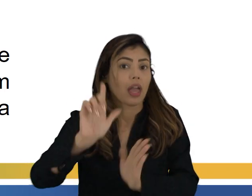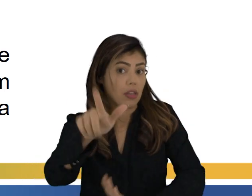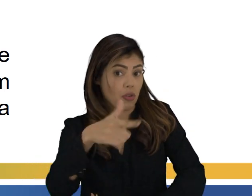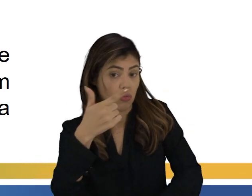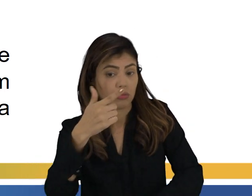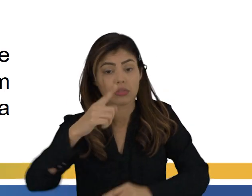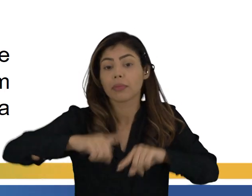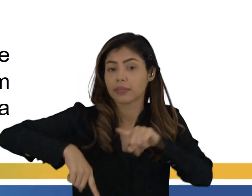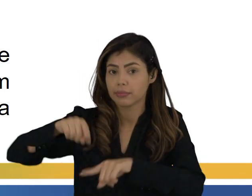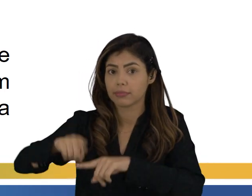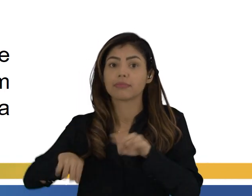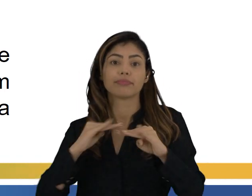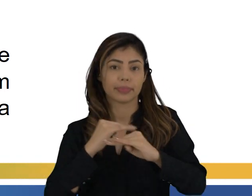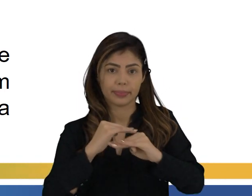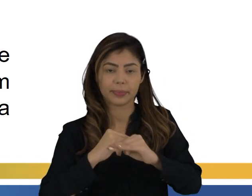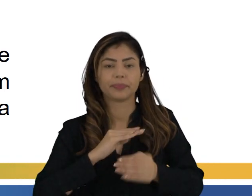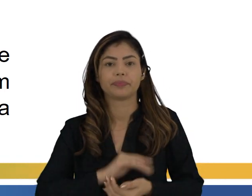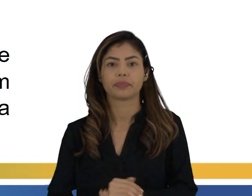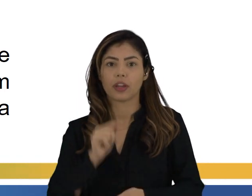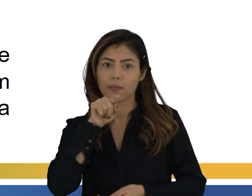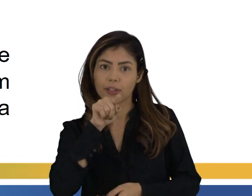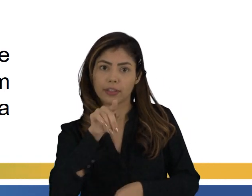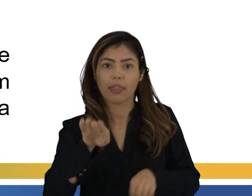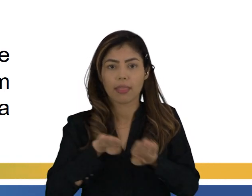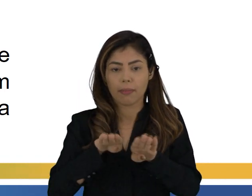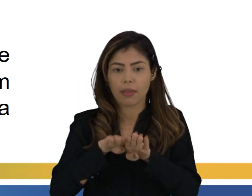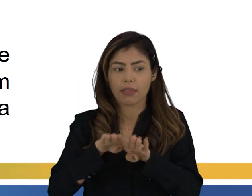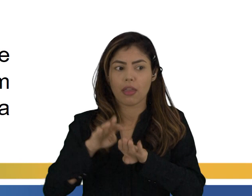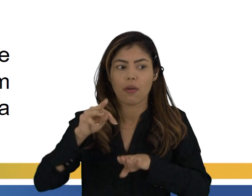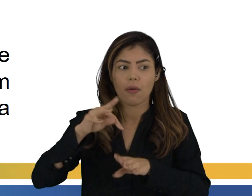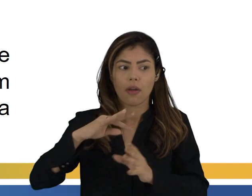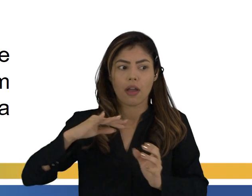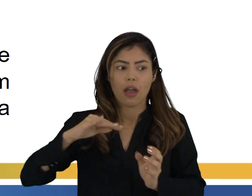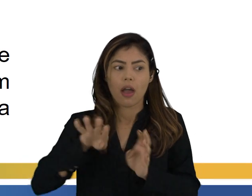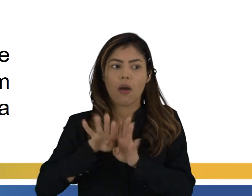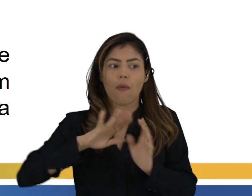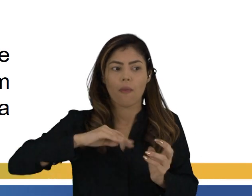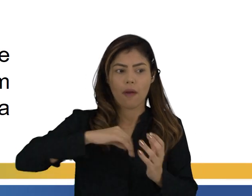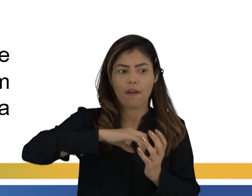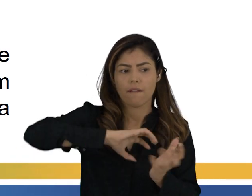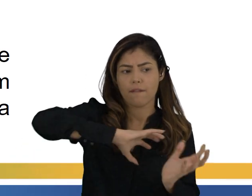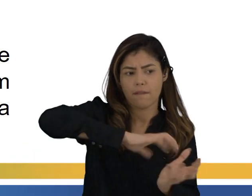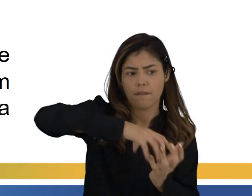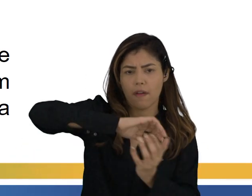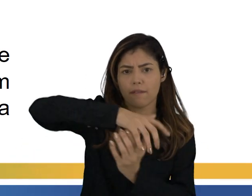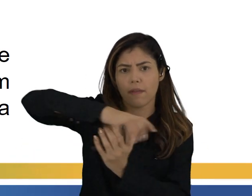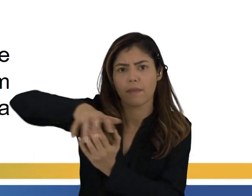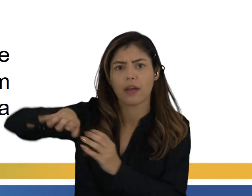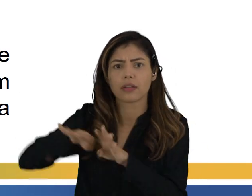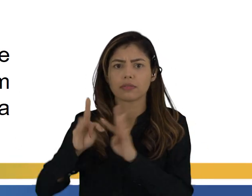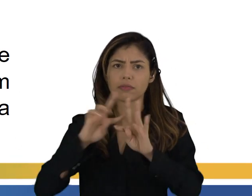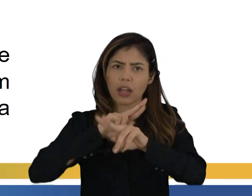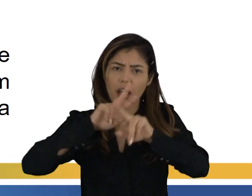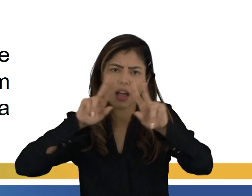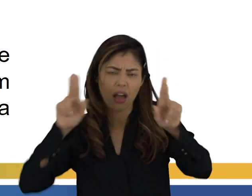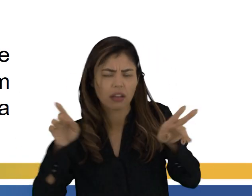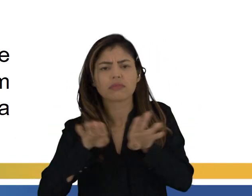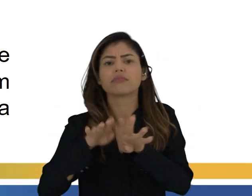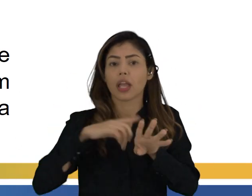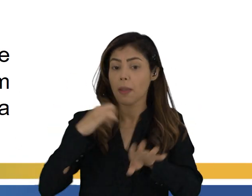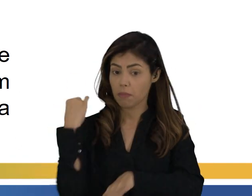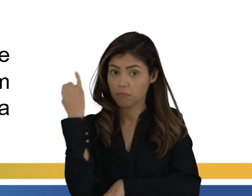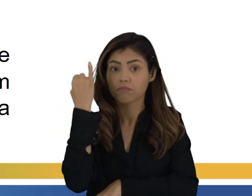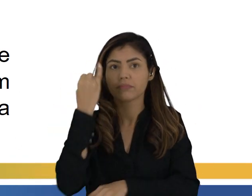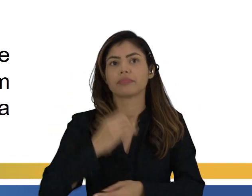outros materiais também. Então, você tem uma matriz e pode reproduzir várias cópias. Então, isso é muito